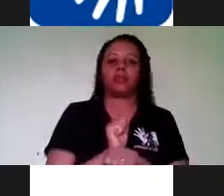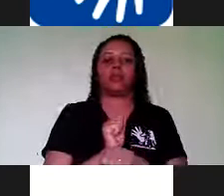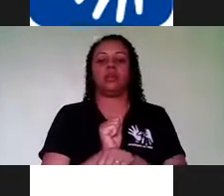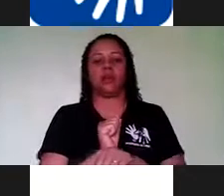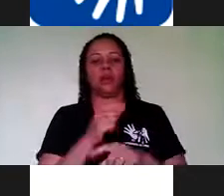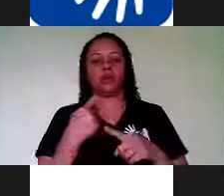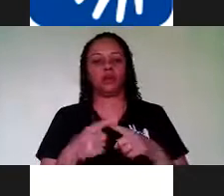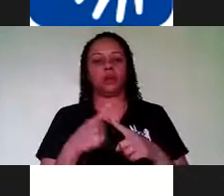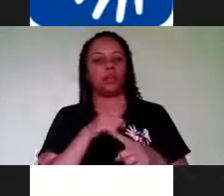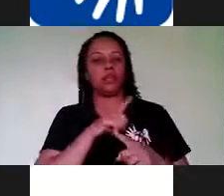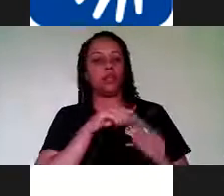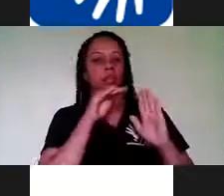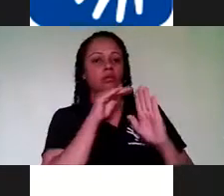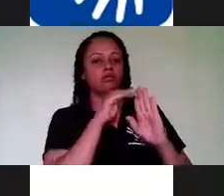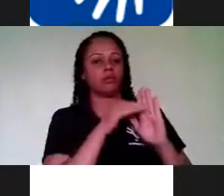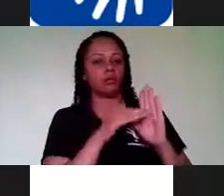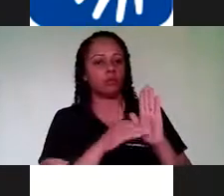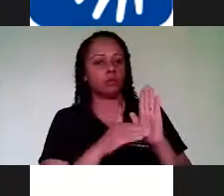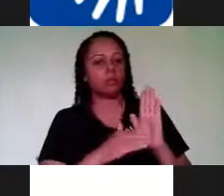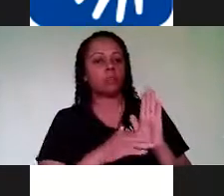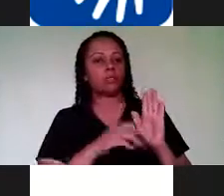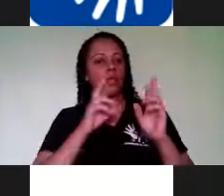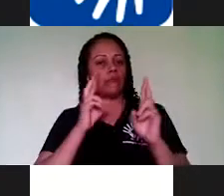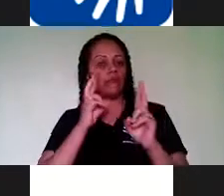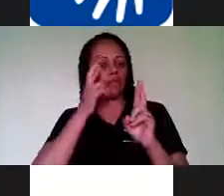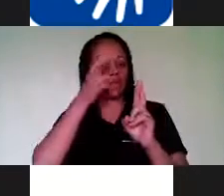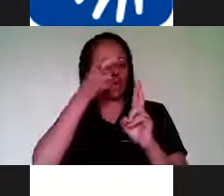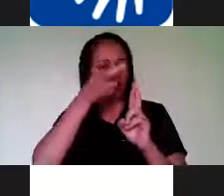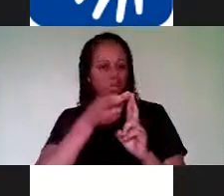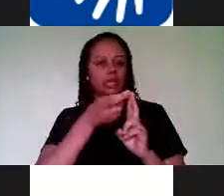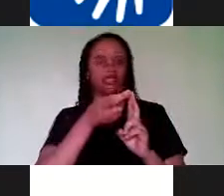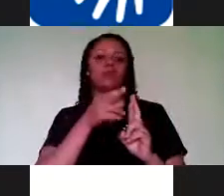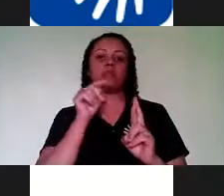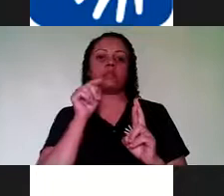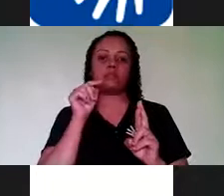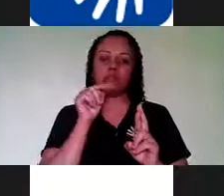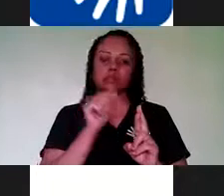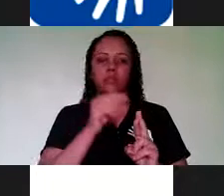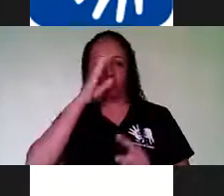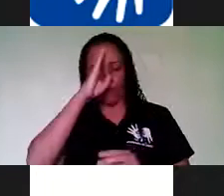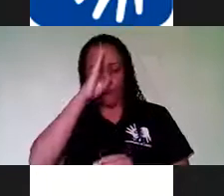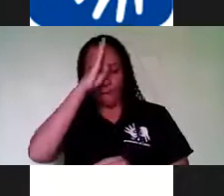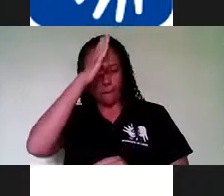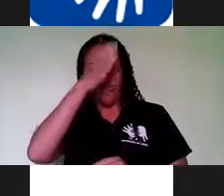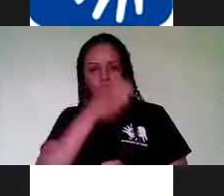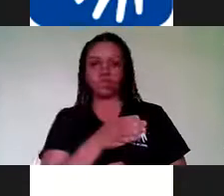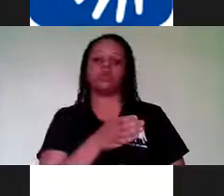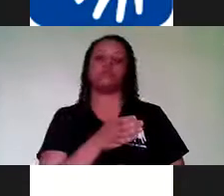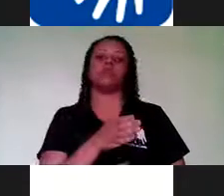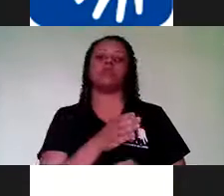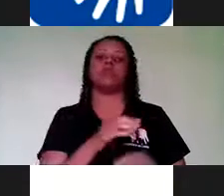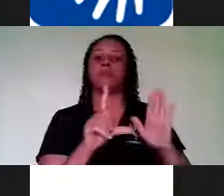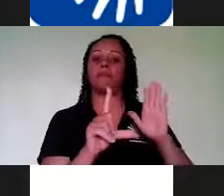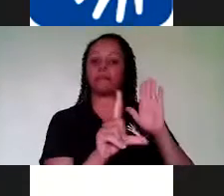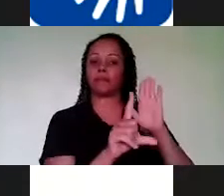tem como parâmetro, como referência metodológica, os princípios adotados na Convenção e na Lei Brasileira